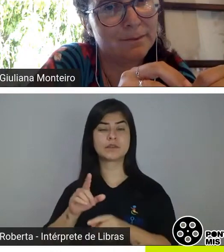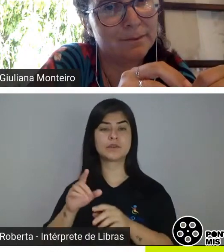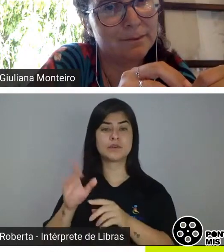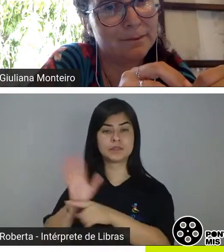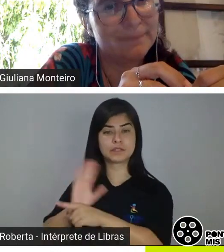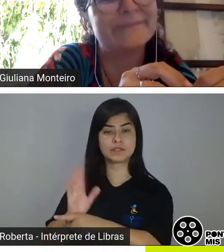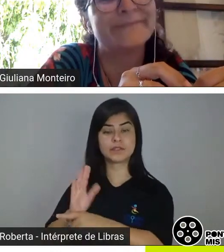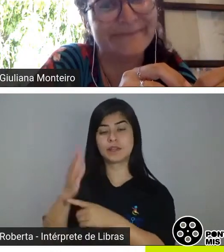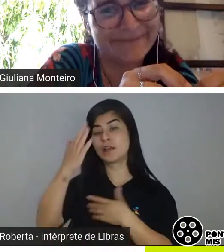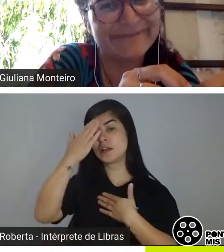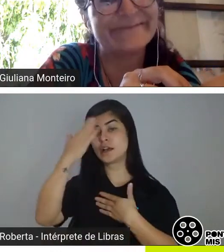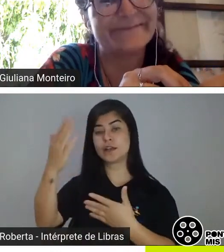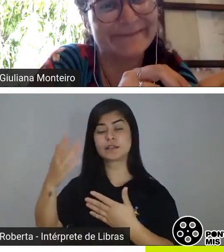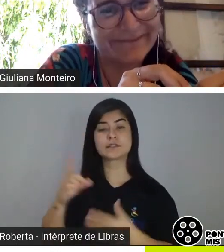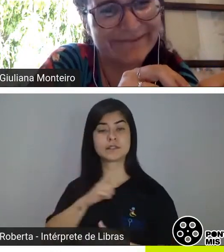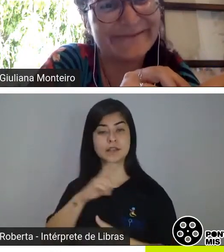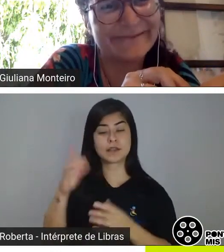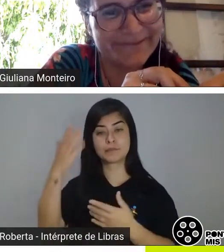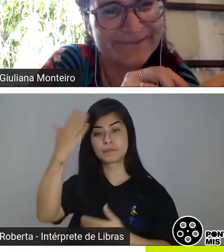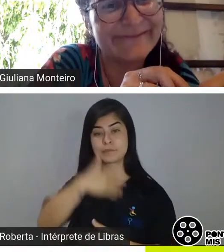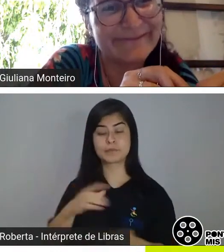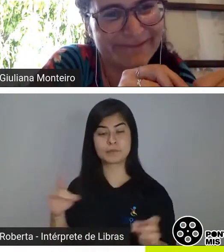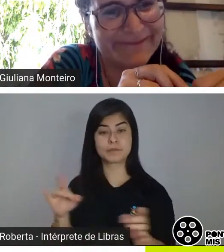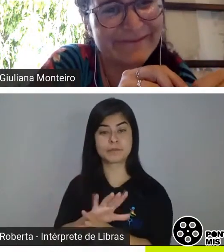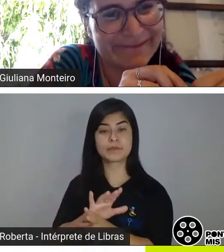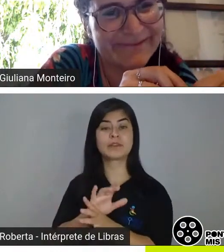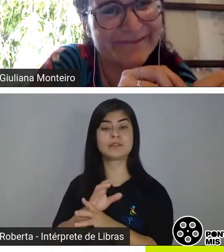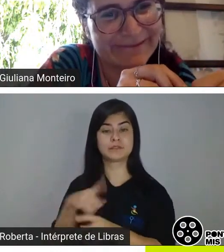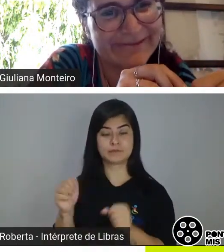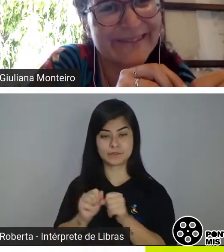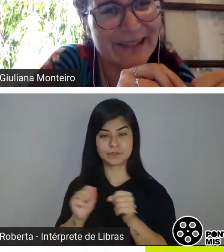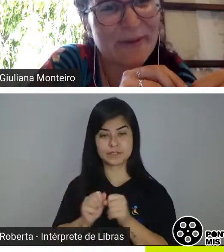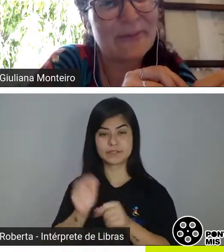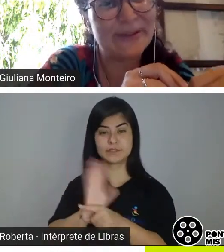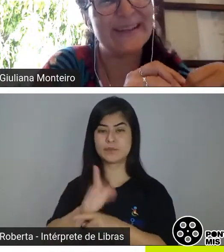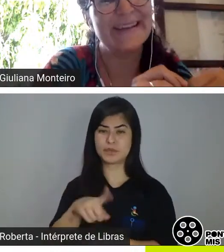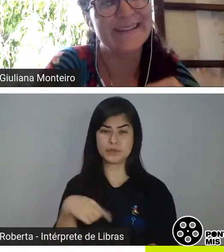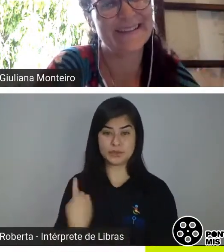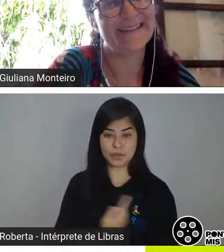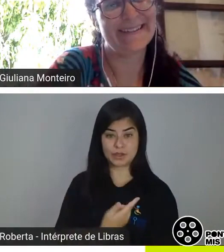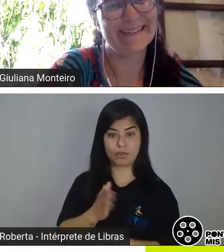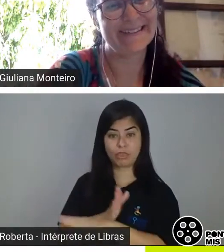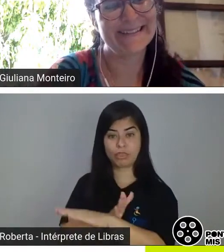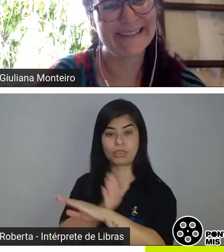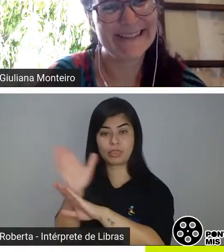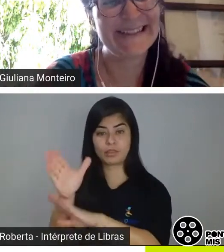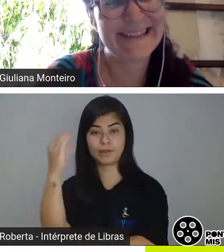agradece, dizendo: está provado que para fazer cinema a gente não precisa ir para Porto Alegre.